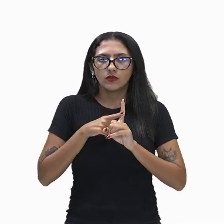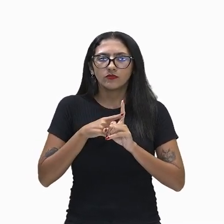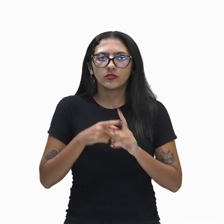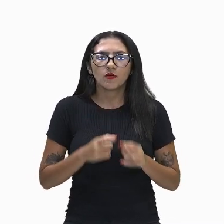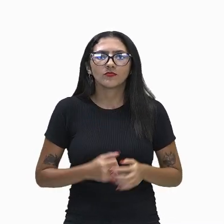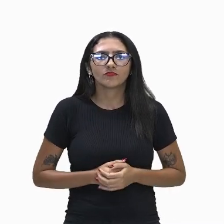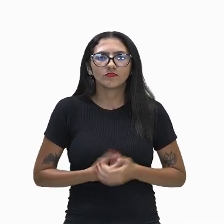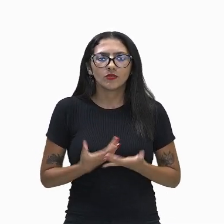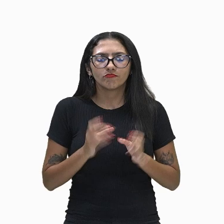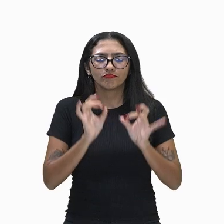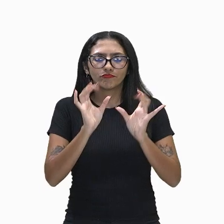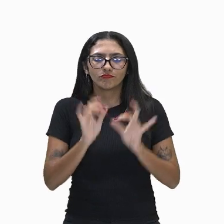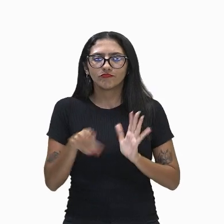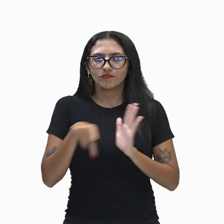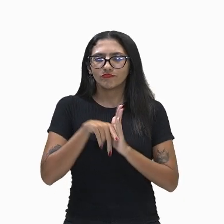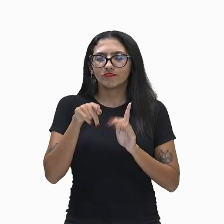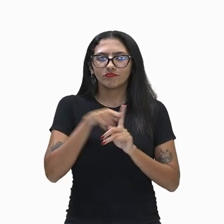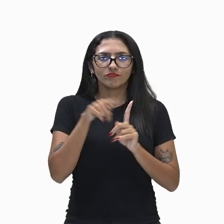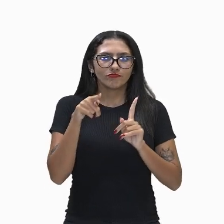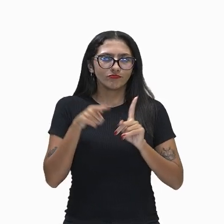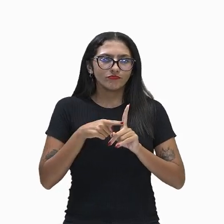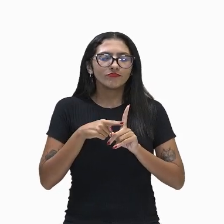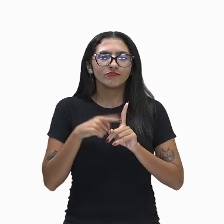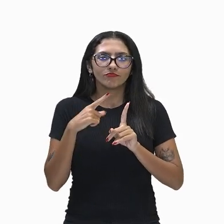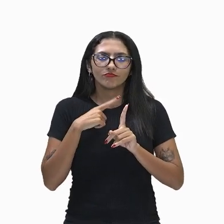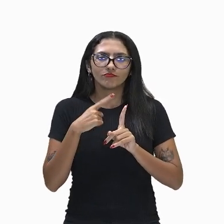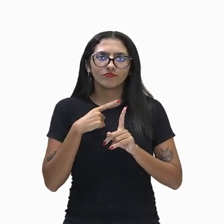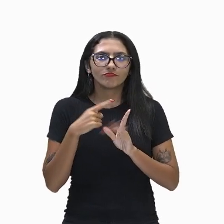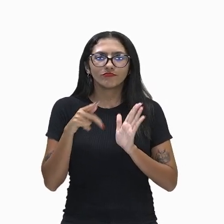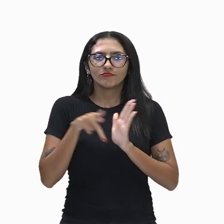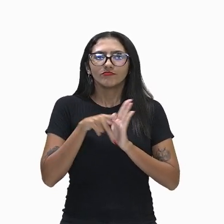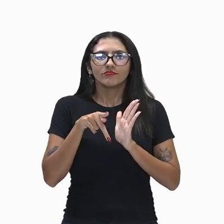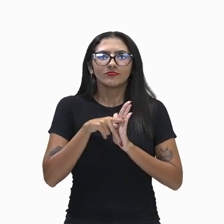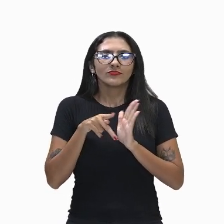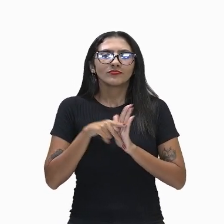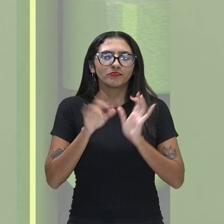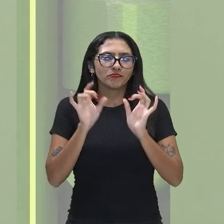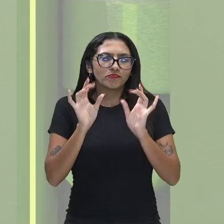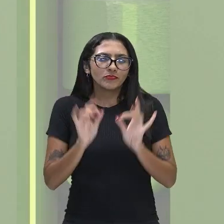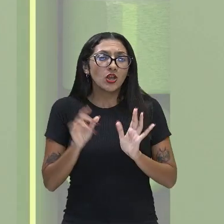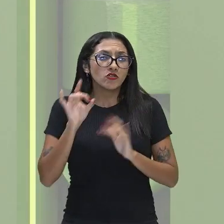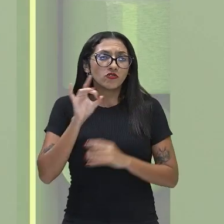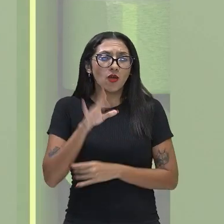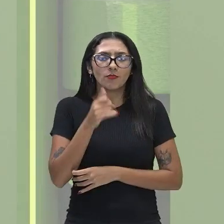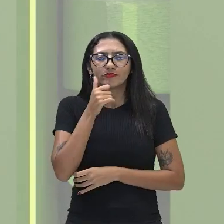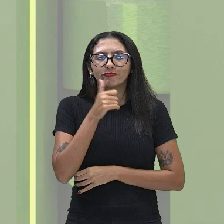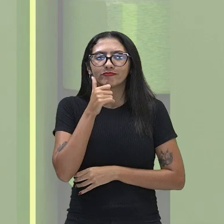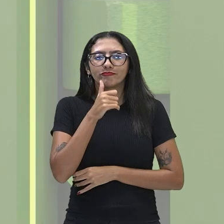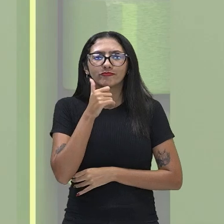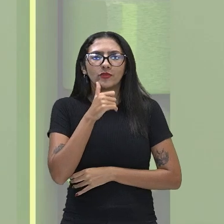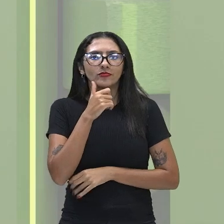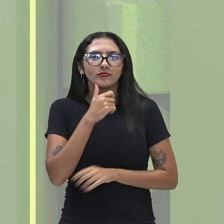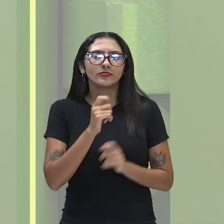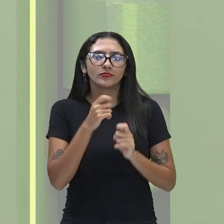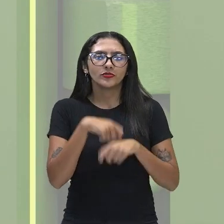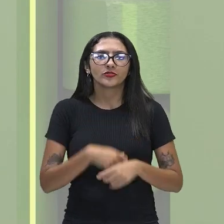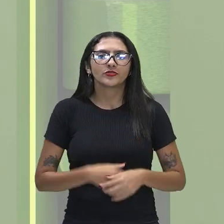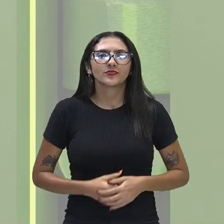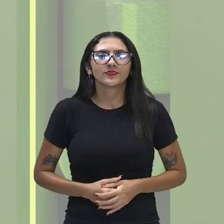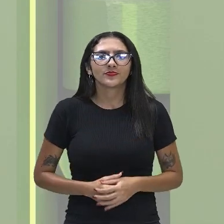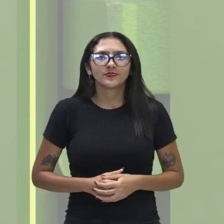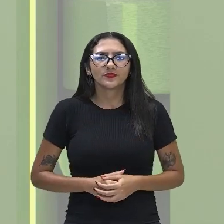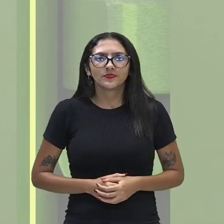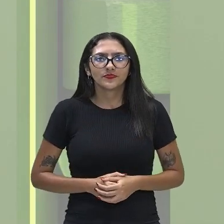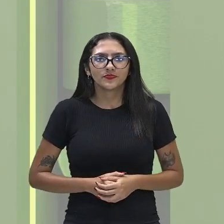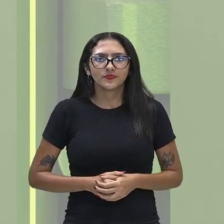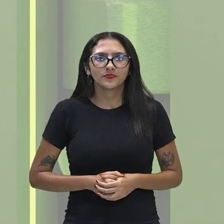muito especial da gravidez, né, algo extremamente complexo que só as mulheres conseguem realizar, obviamente. Tá bom?